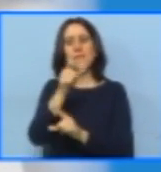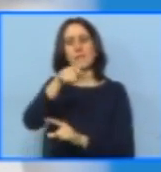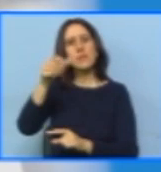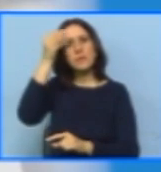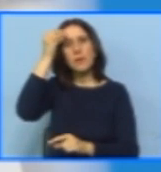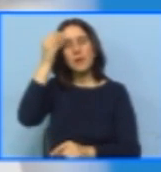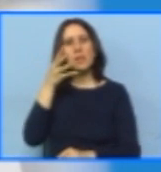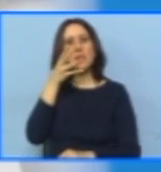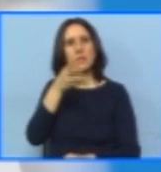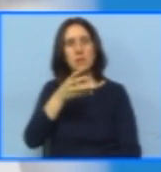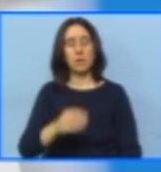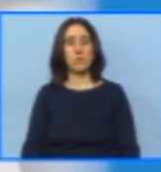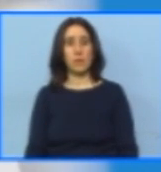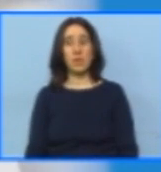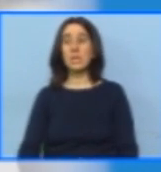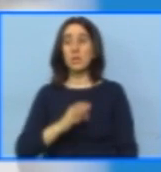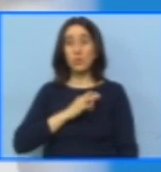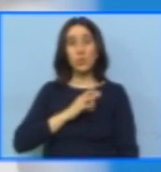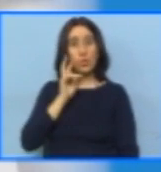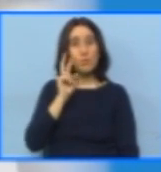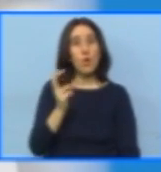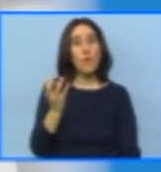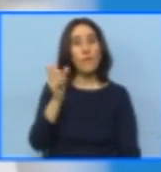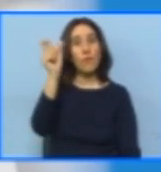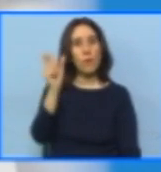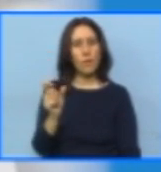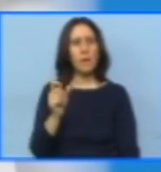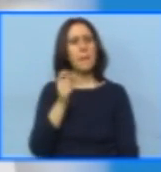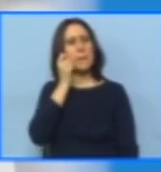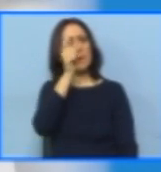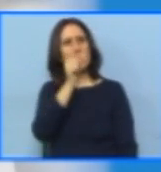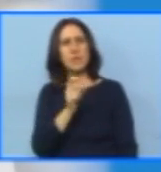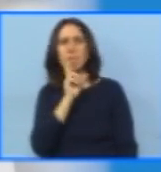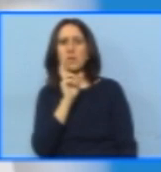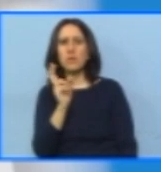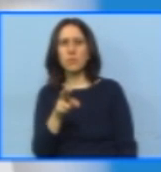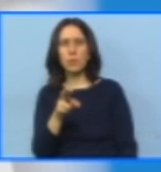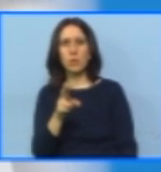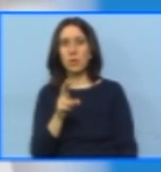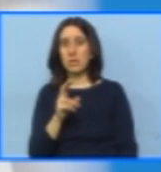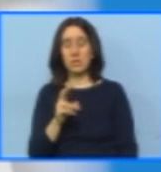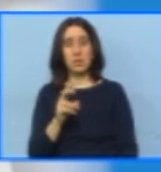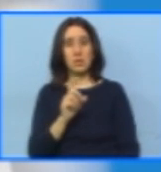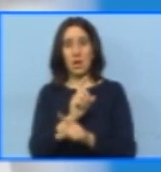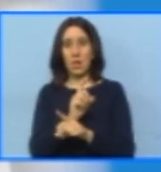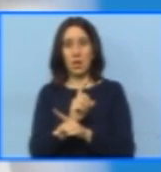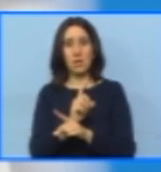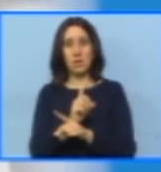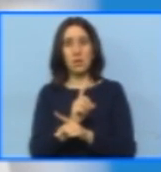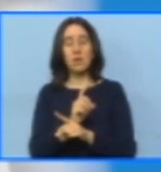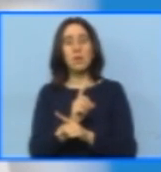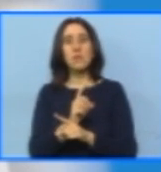discípulos: vimos o Senhor. Mas ele respondeu-lhes: se não vir nas suas mãos o sinal